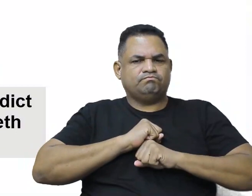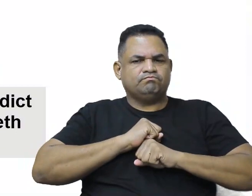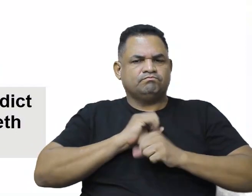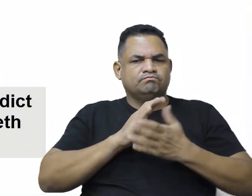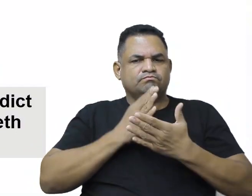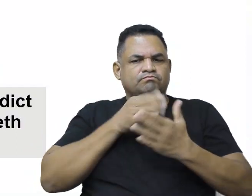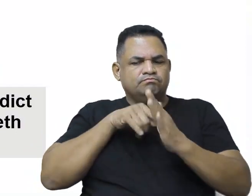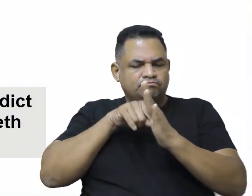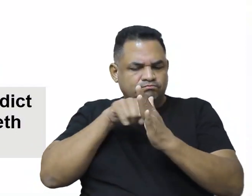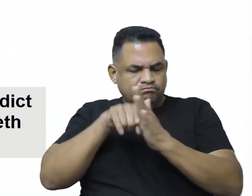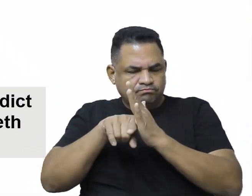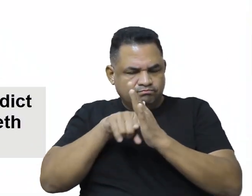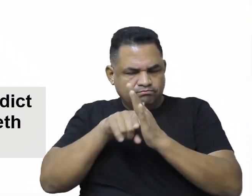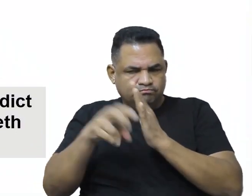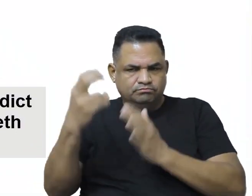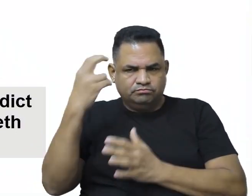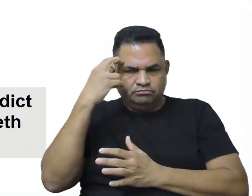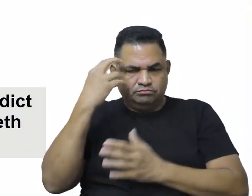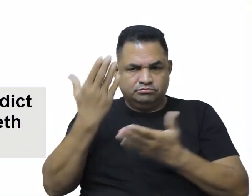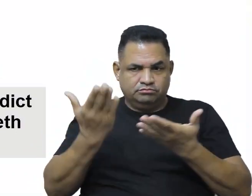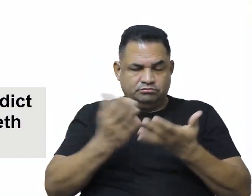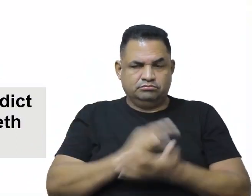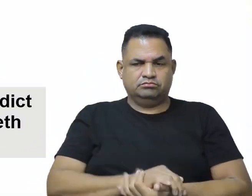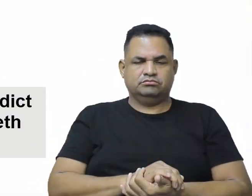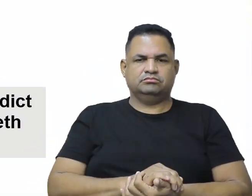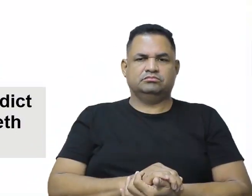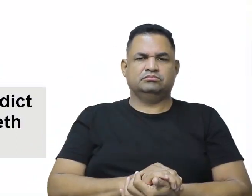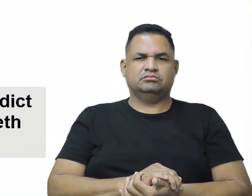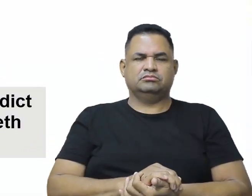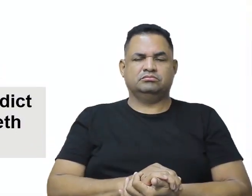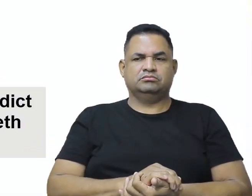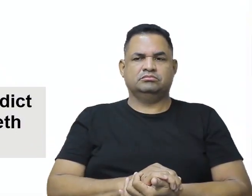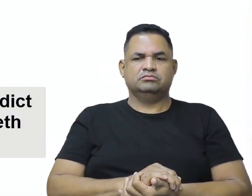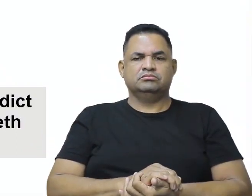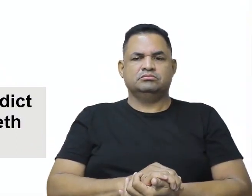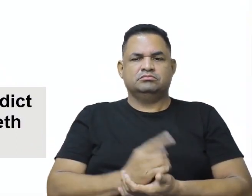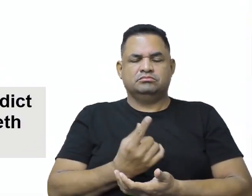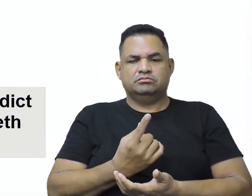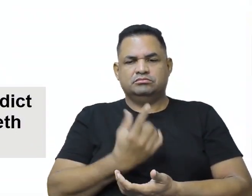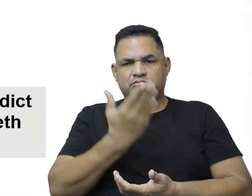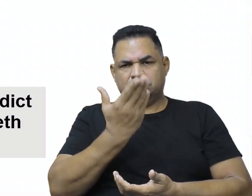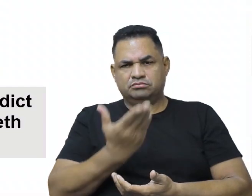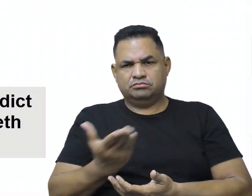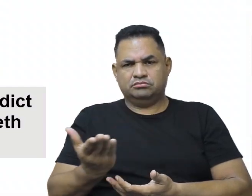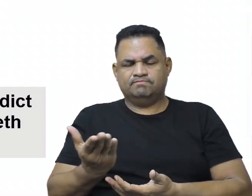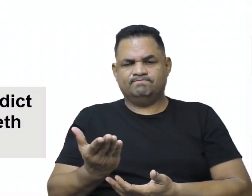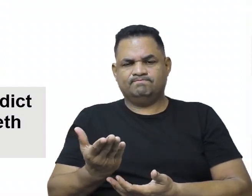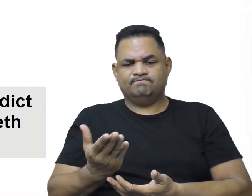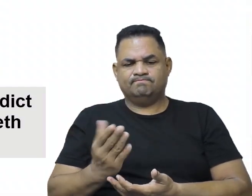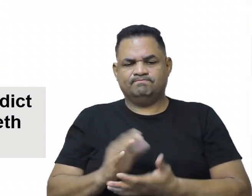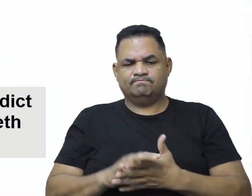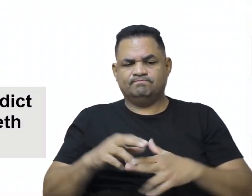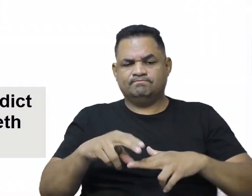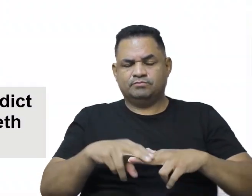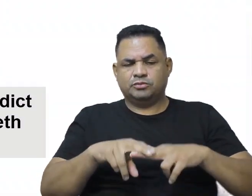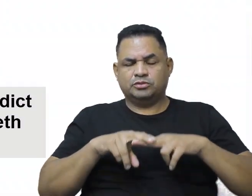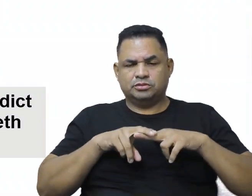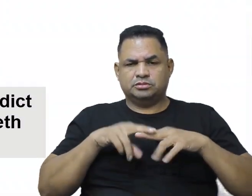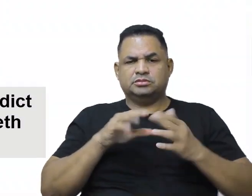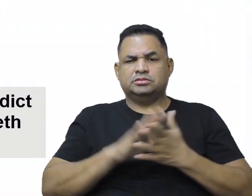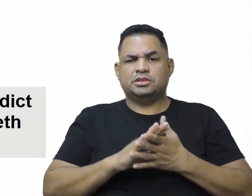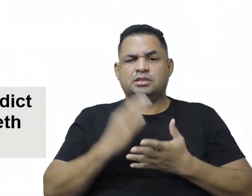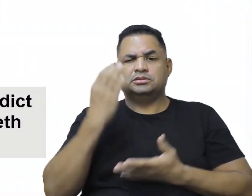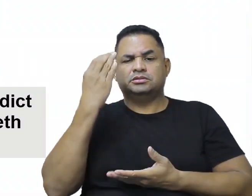acabou sendo caracterizada por isso né por ele então é por isso que é e é uma ciência